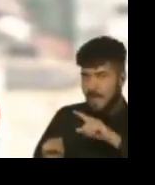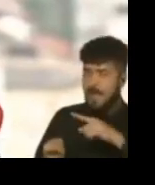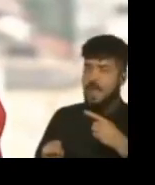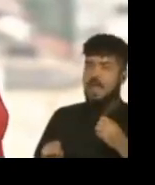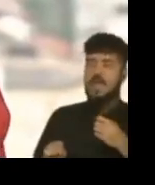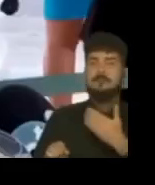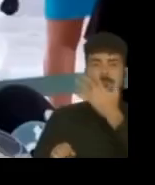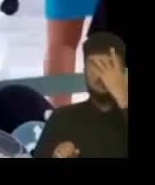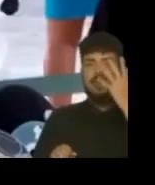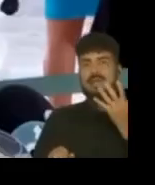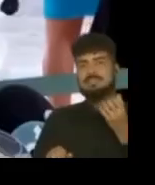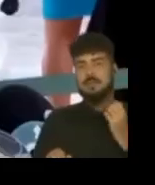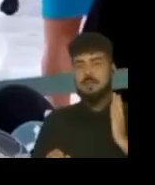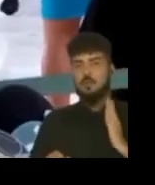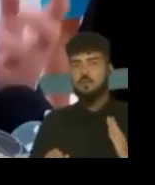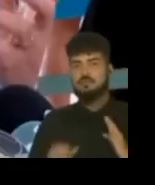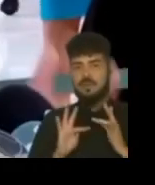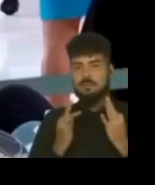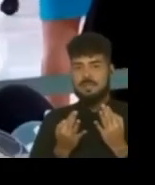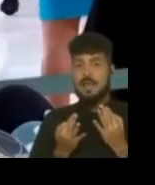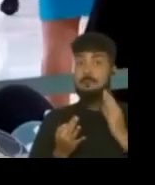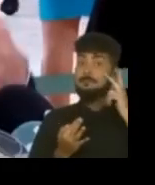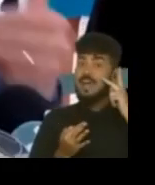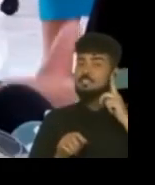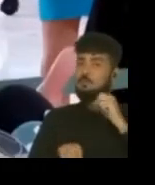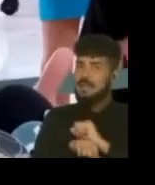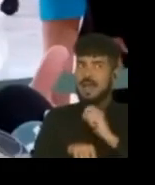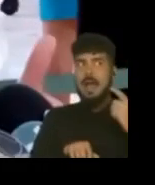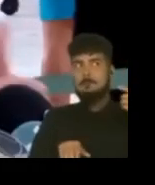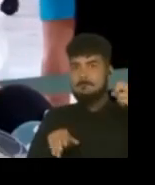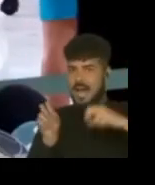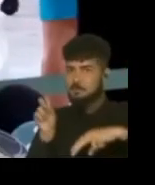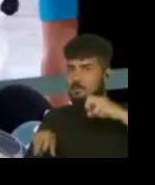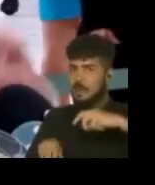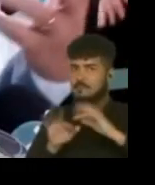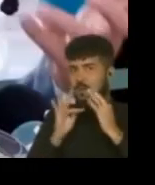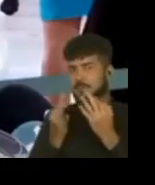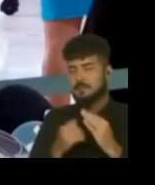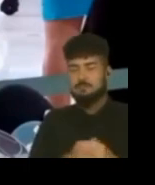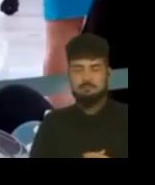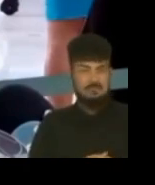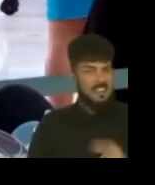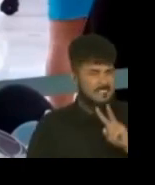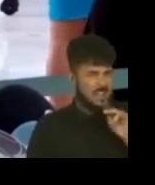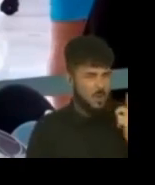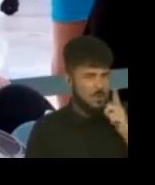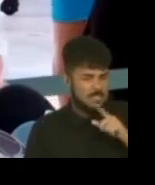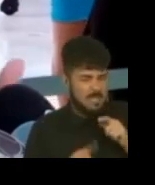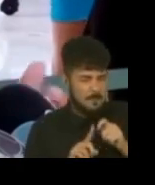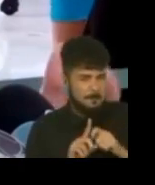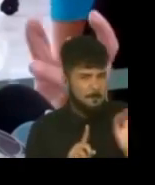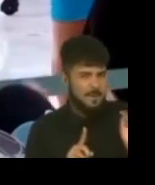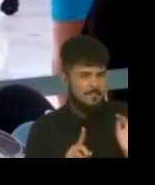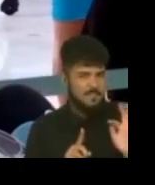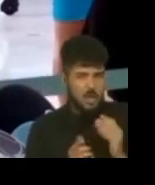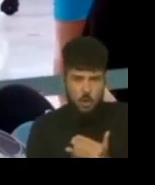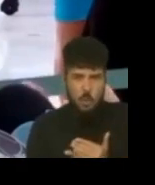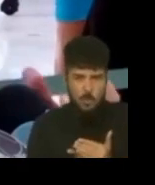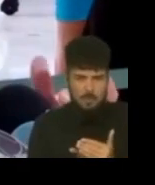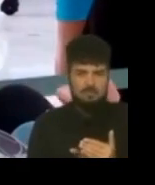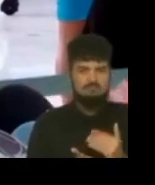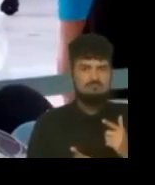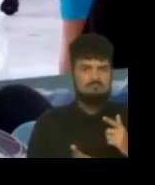programa. Nós vamos ter as condições de, em fevereiro, já iniciar as